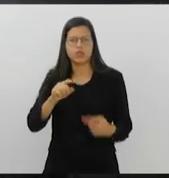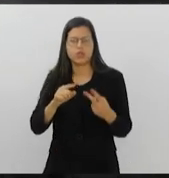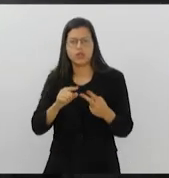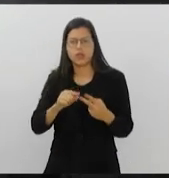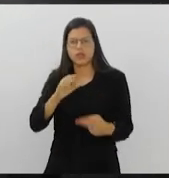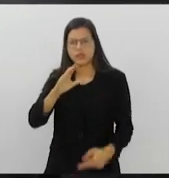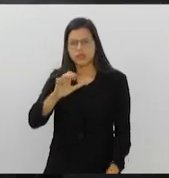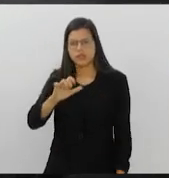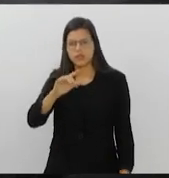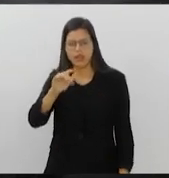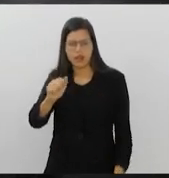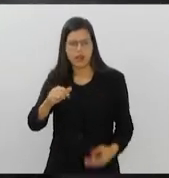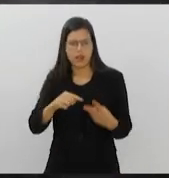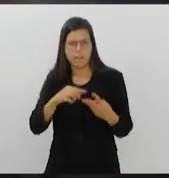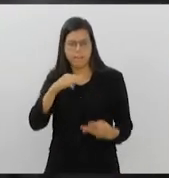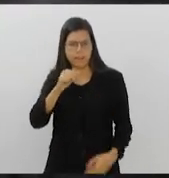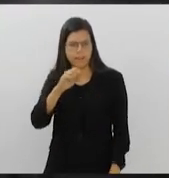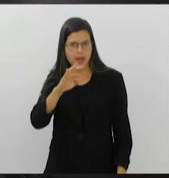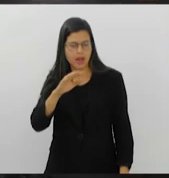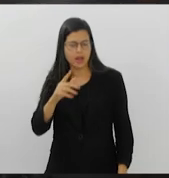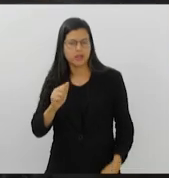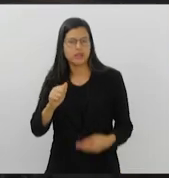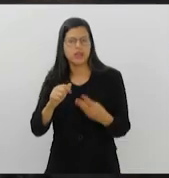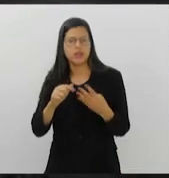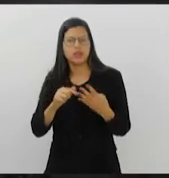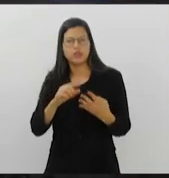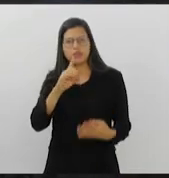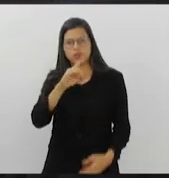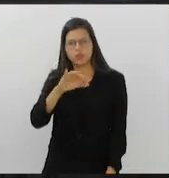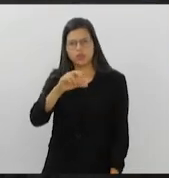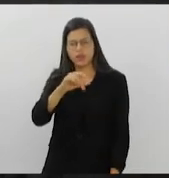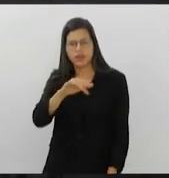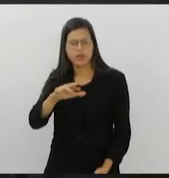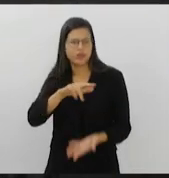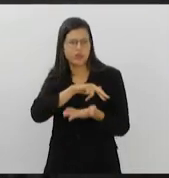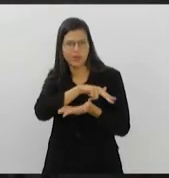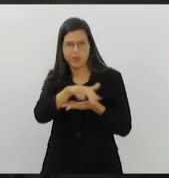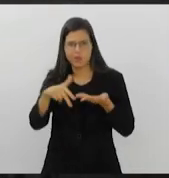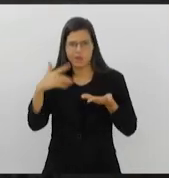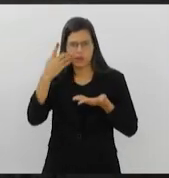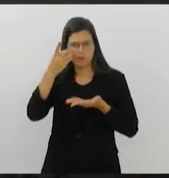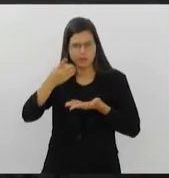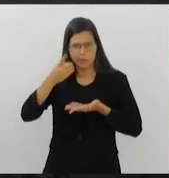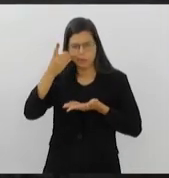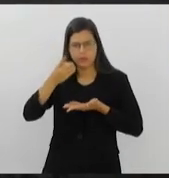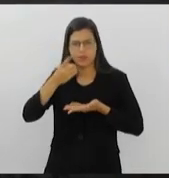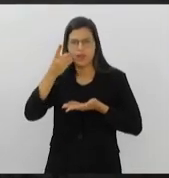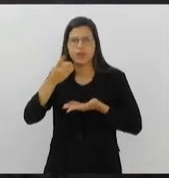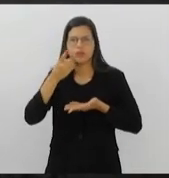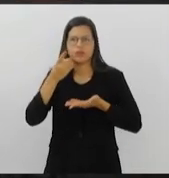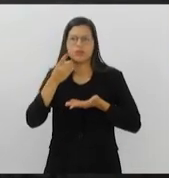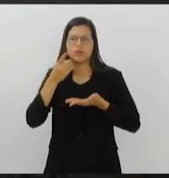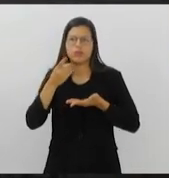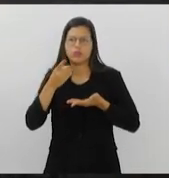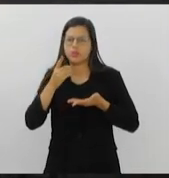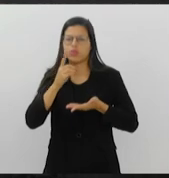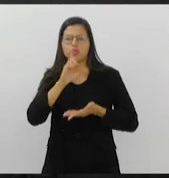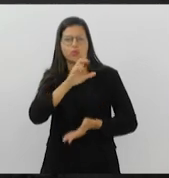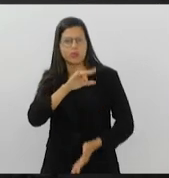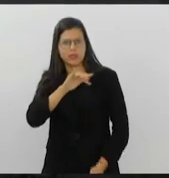Jordão, Dionísio Lins, Carla Machado, Renata Souza, Verônica Lima, Franciane Mota, Lucinha,